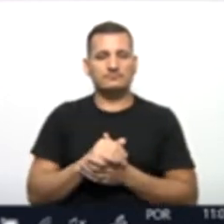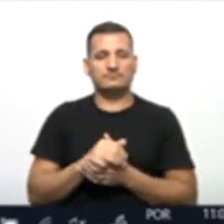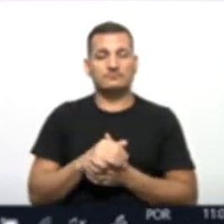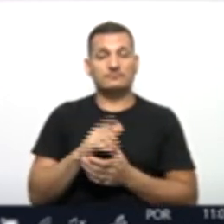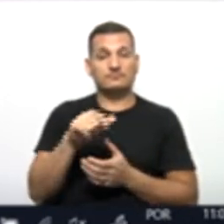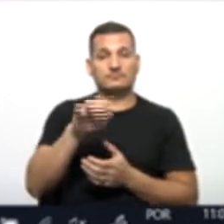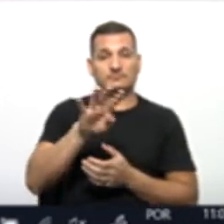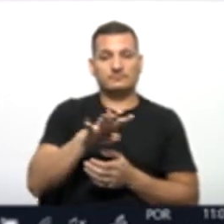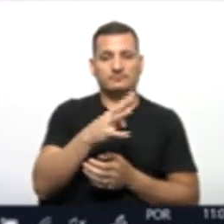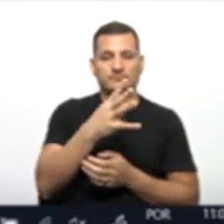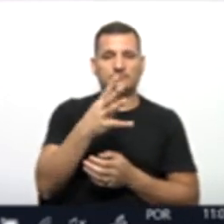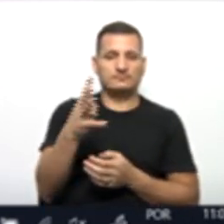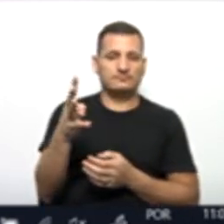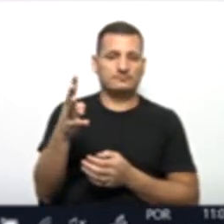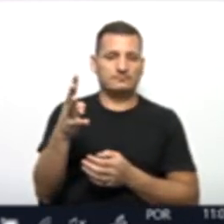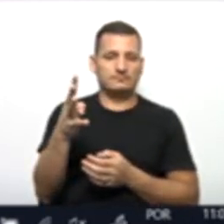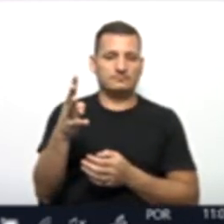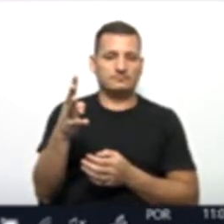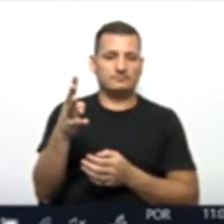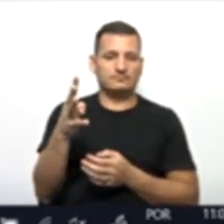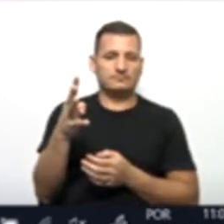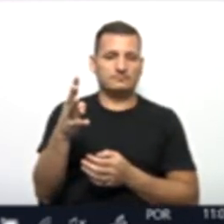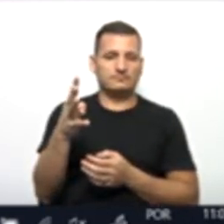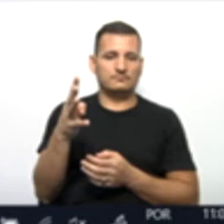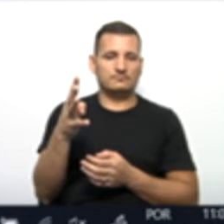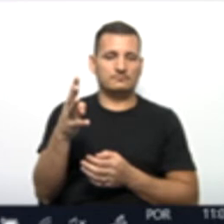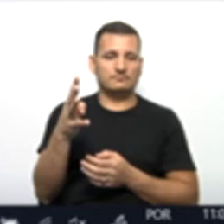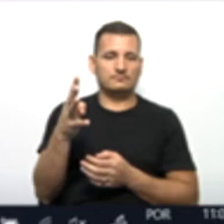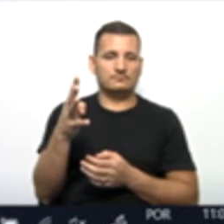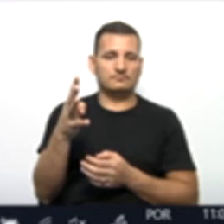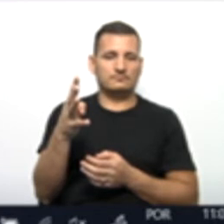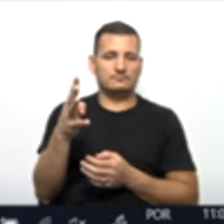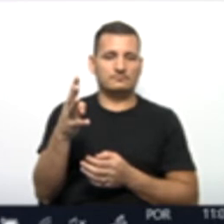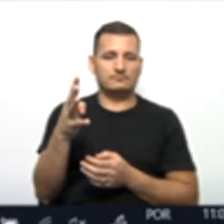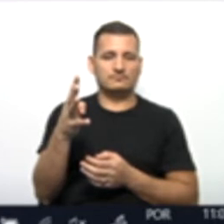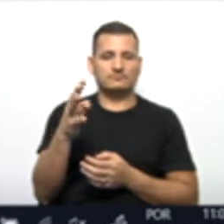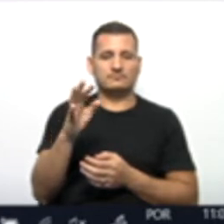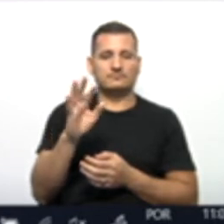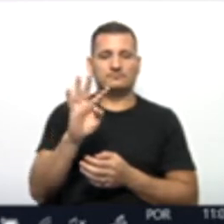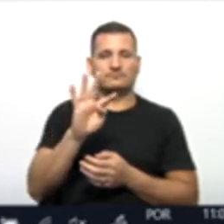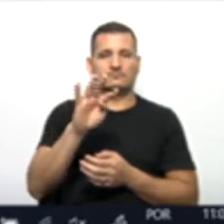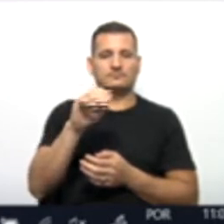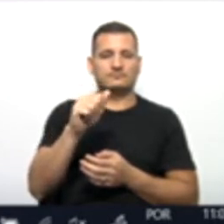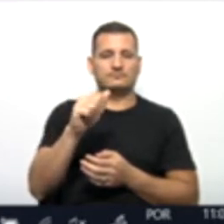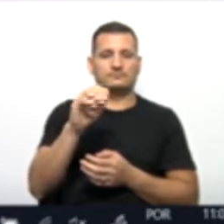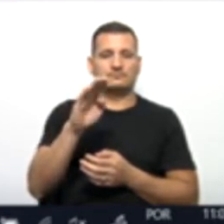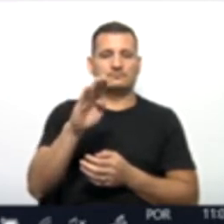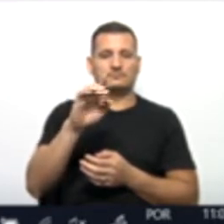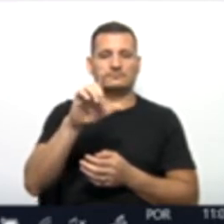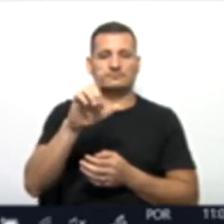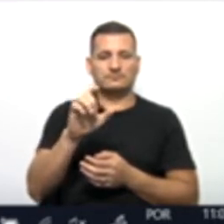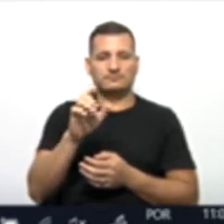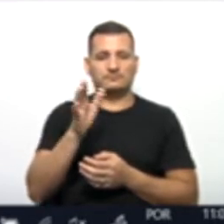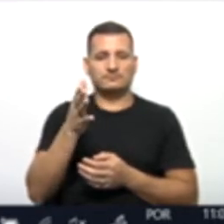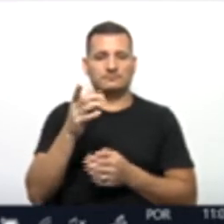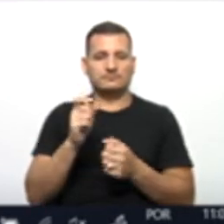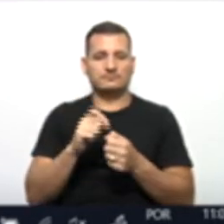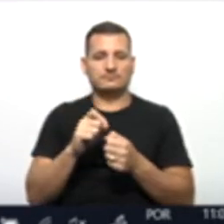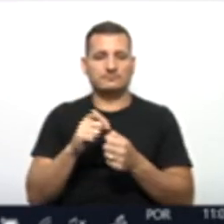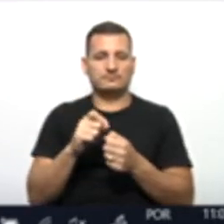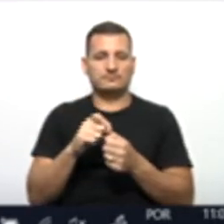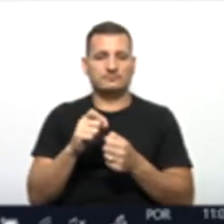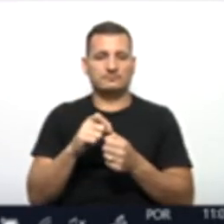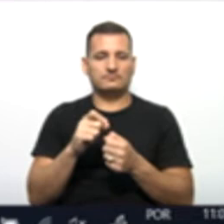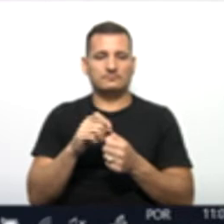tabela é só o que ele tem aqui dentro também tom o table isso aí nós já fizemos já criamos